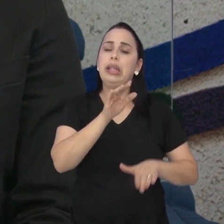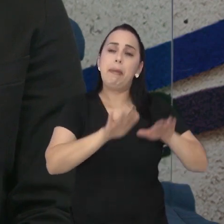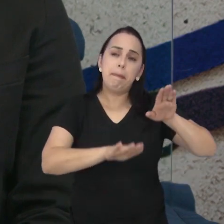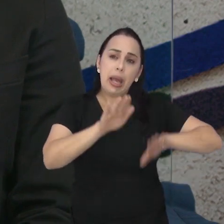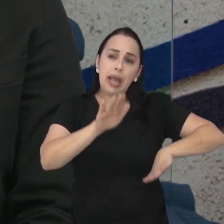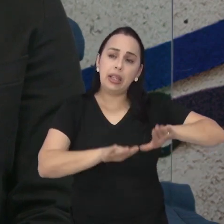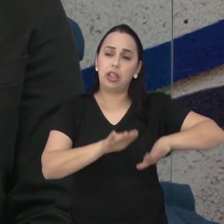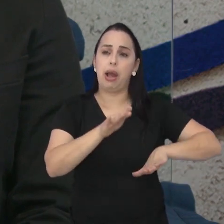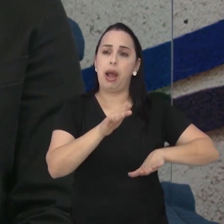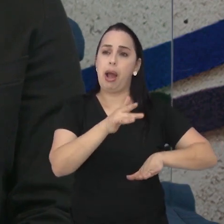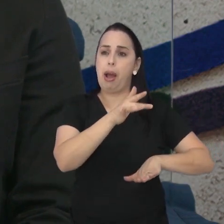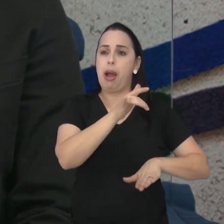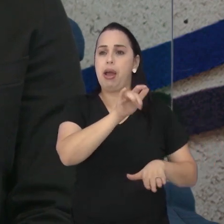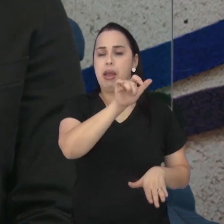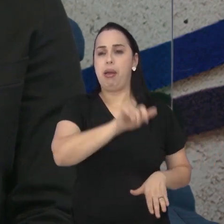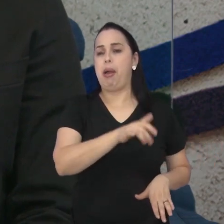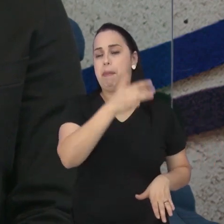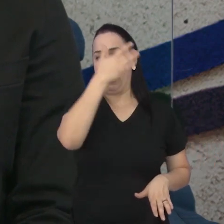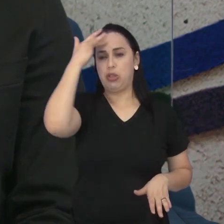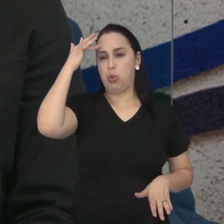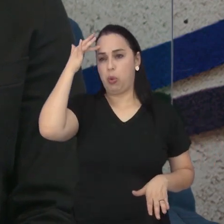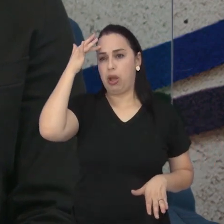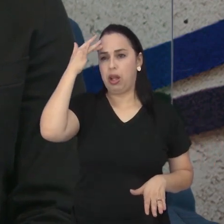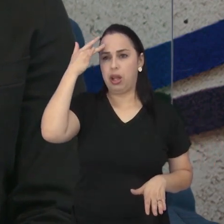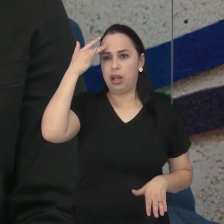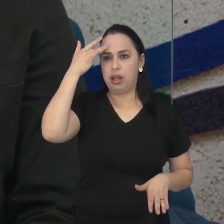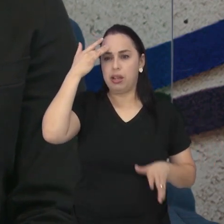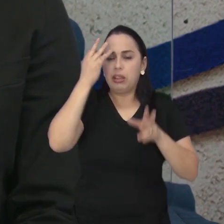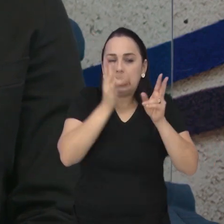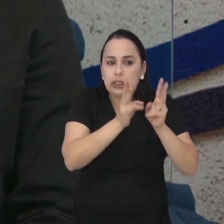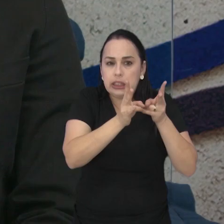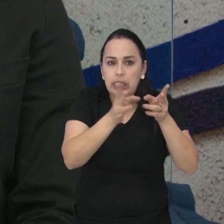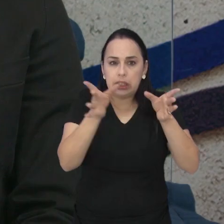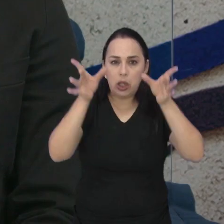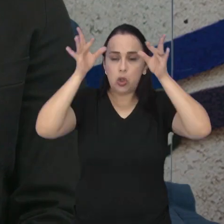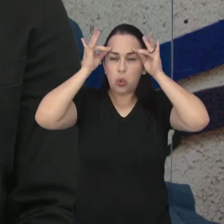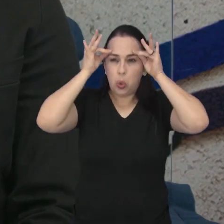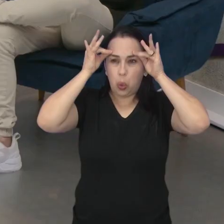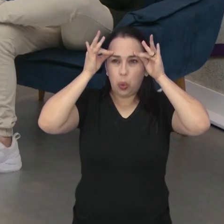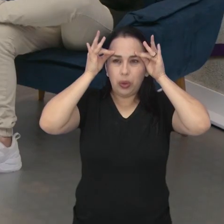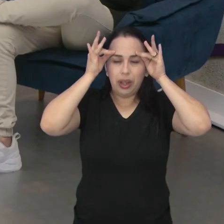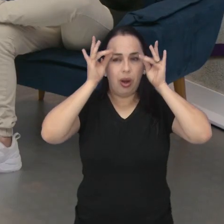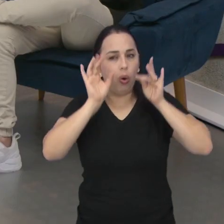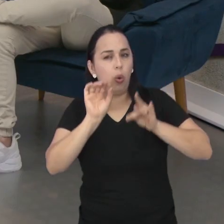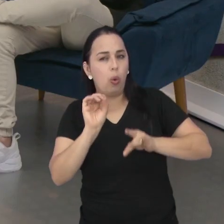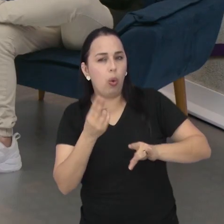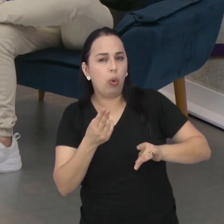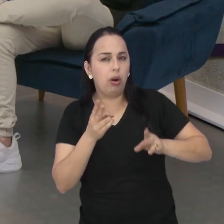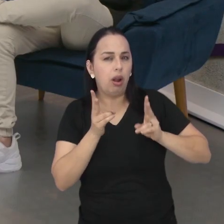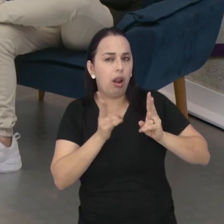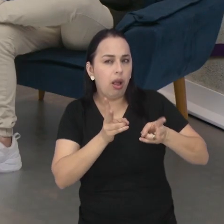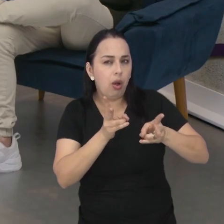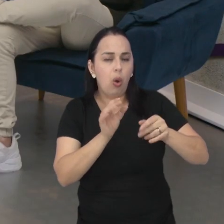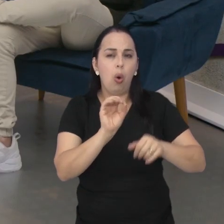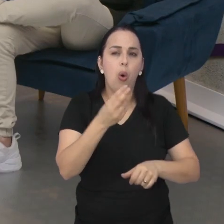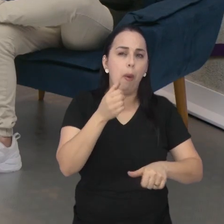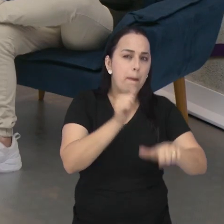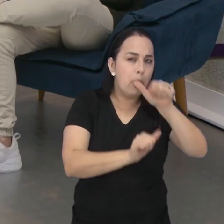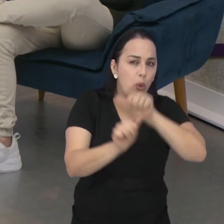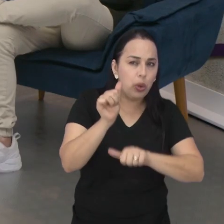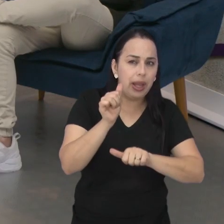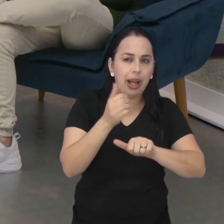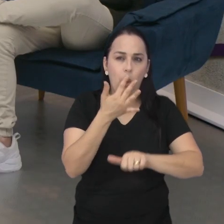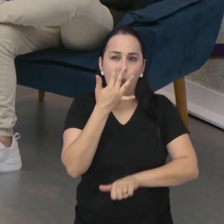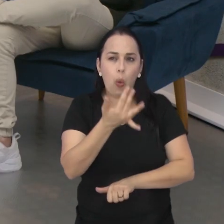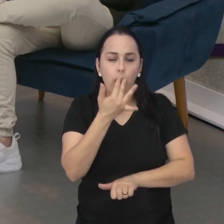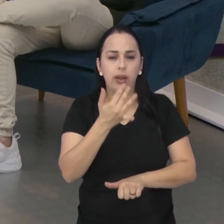da pessoa, é uma cor diferente. Fixa, não fixa. Ela fixa, não fixa. Como... Muda a cor.